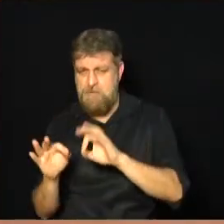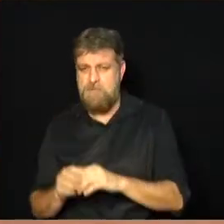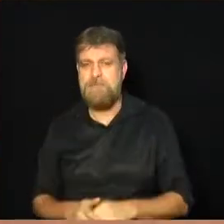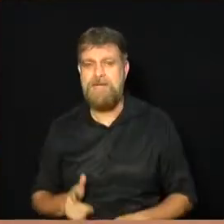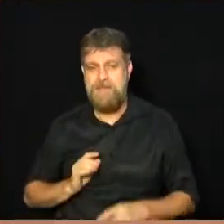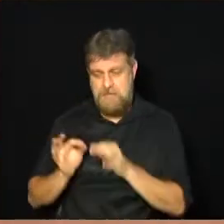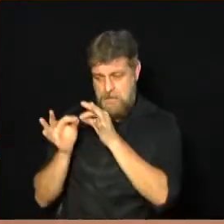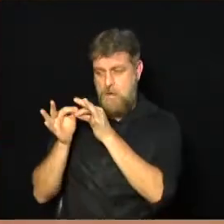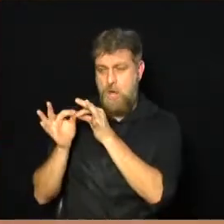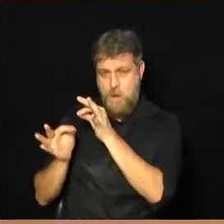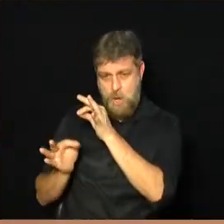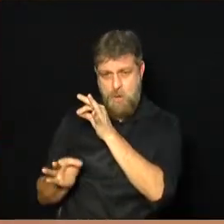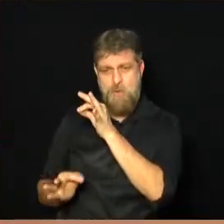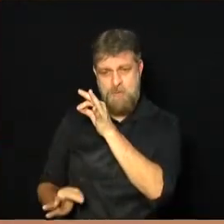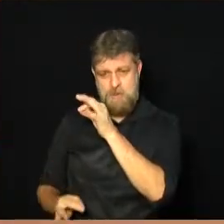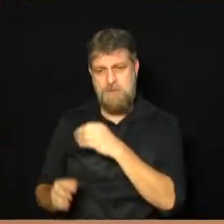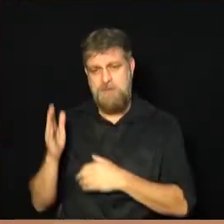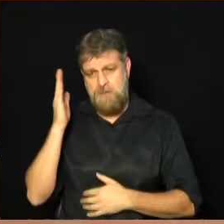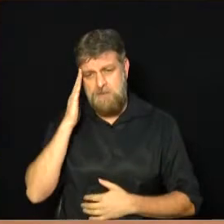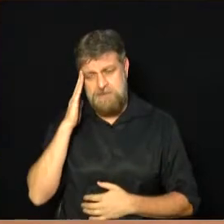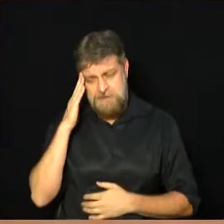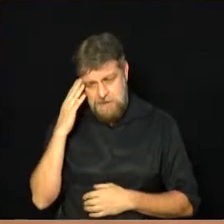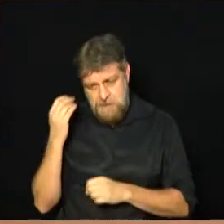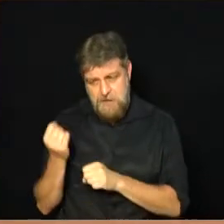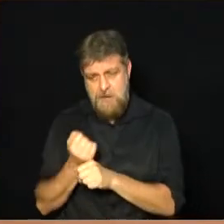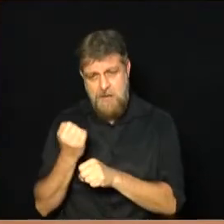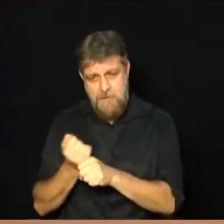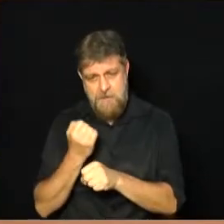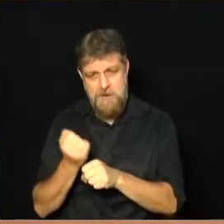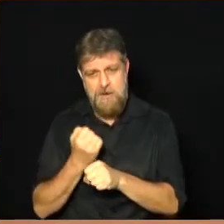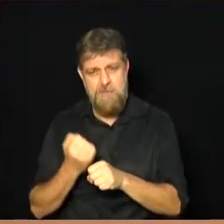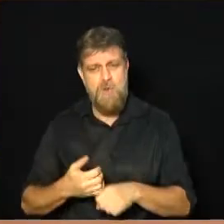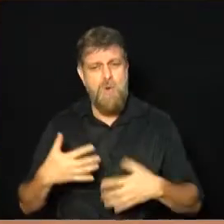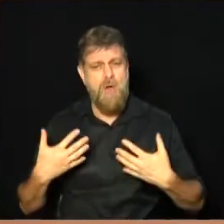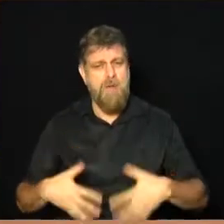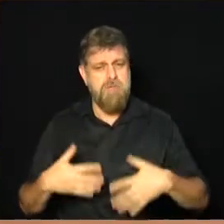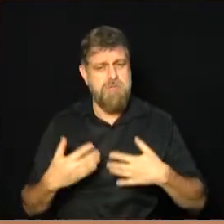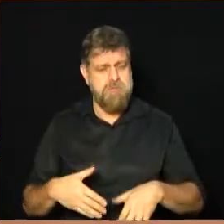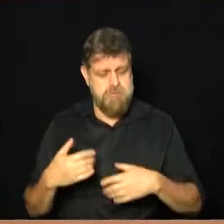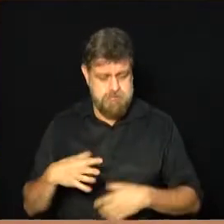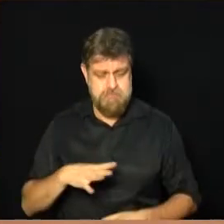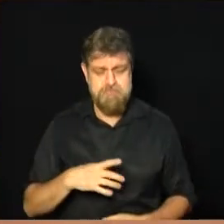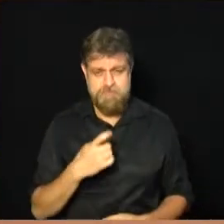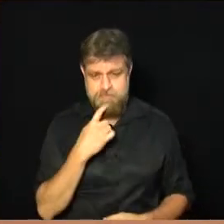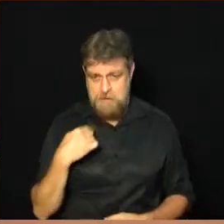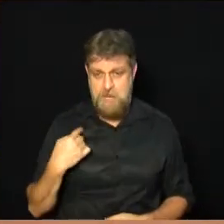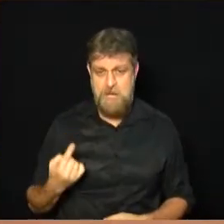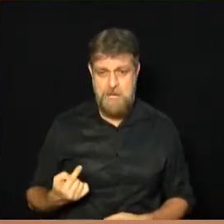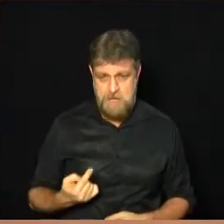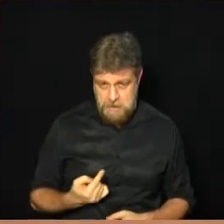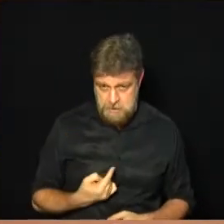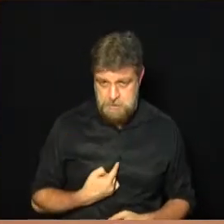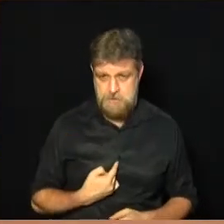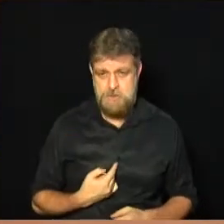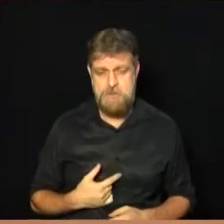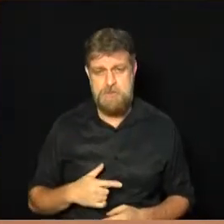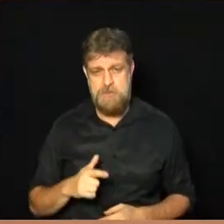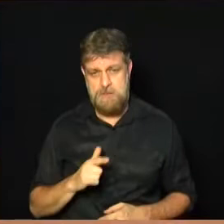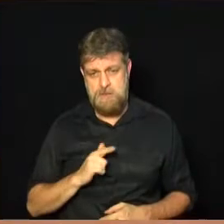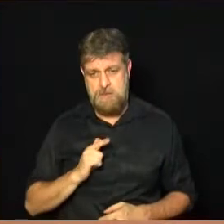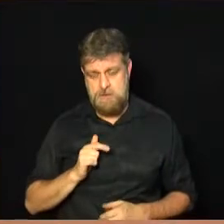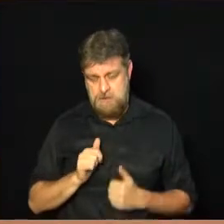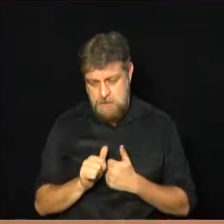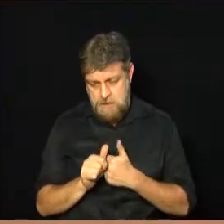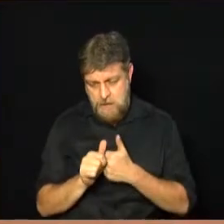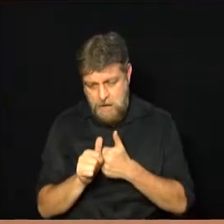longa, é óbvio que é uma obra de grande vulto na cidade e a gente, sem dúvida, tem